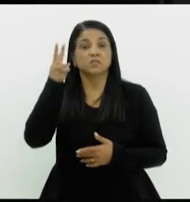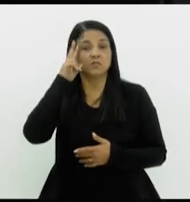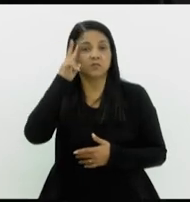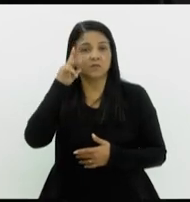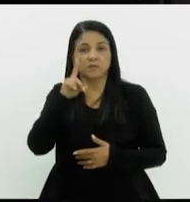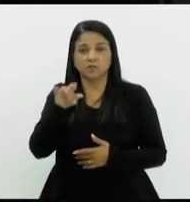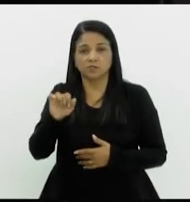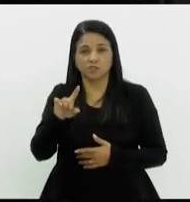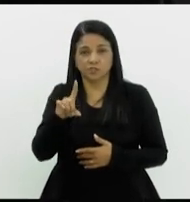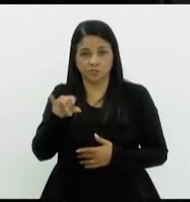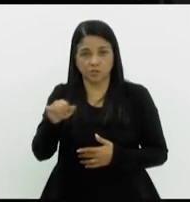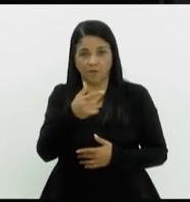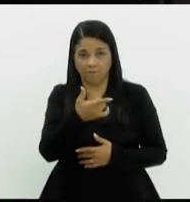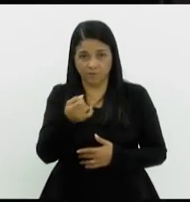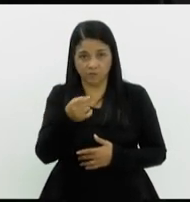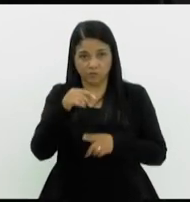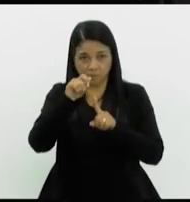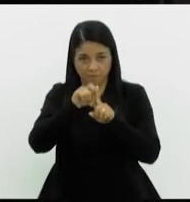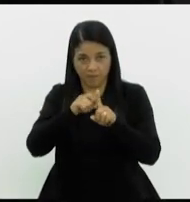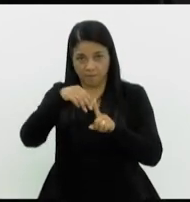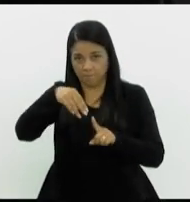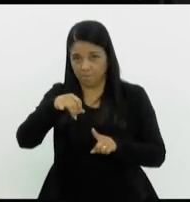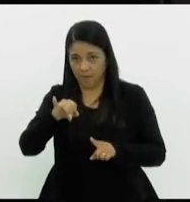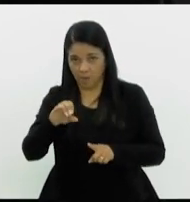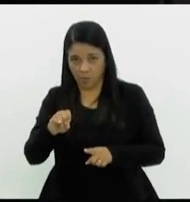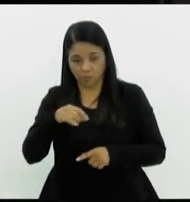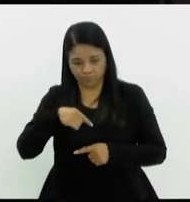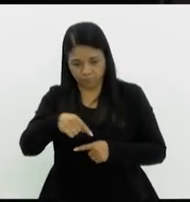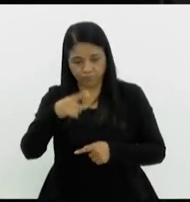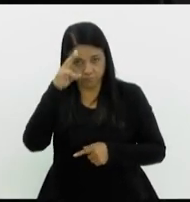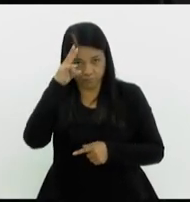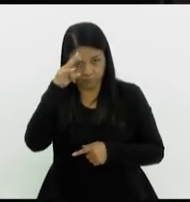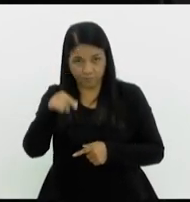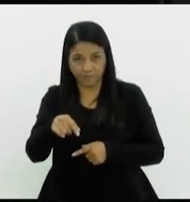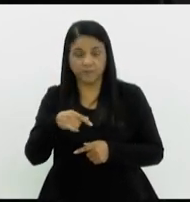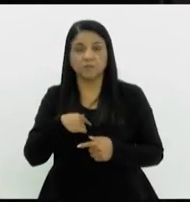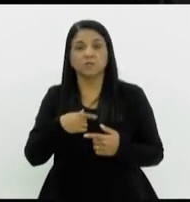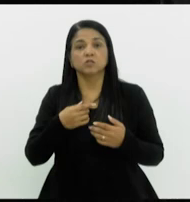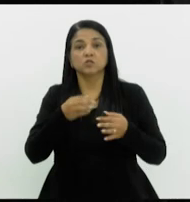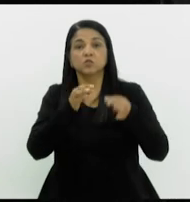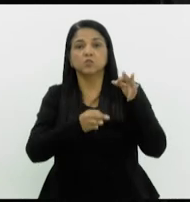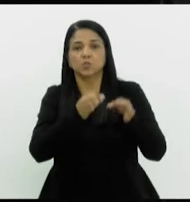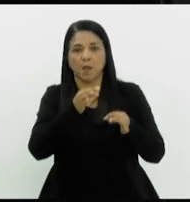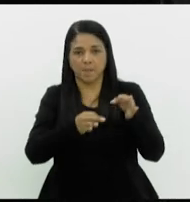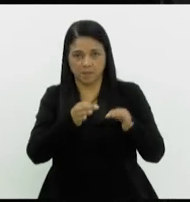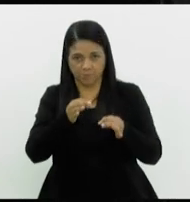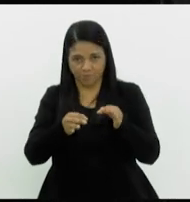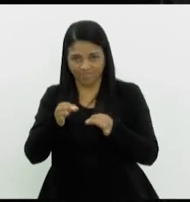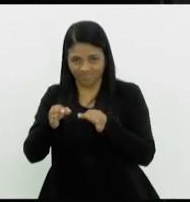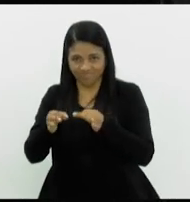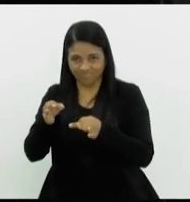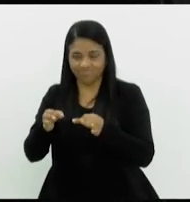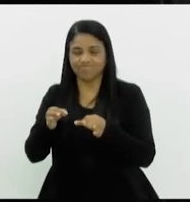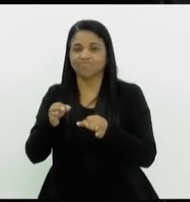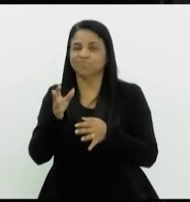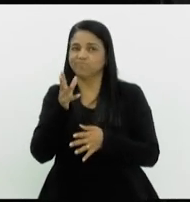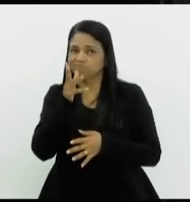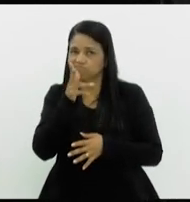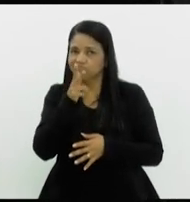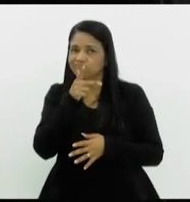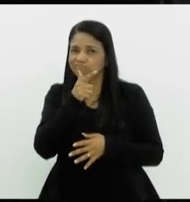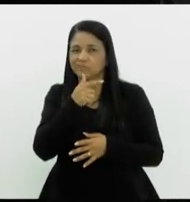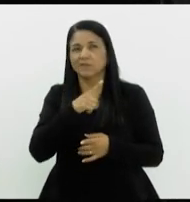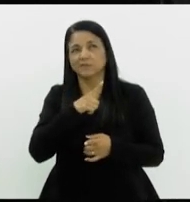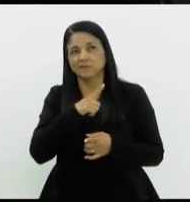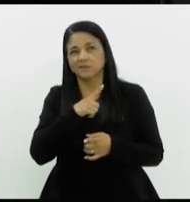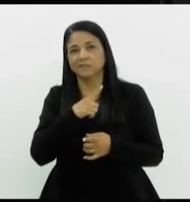maio, haverá mais uma etapa desse julgamento que já é moroso. Afinal de contas, a gente vai ter aí